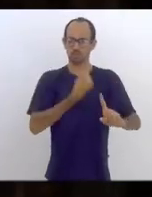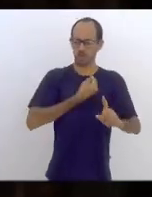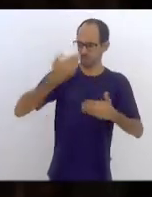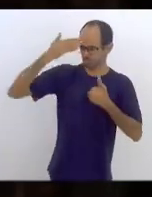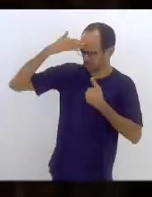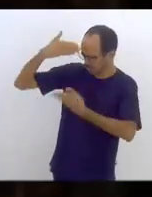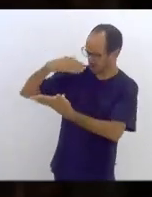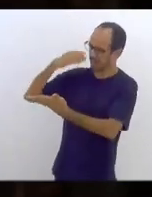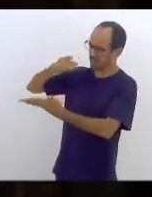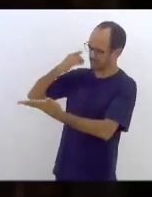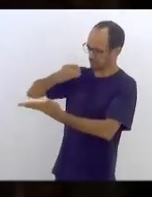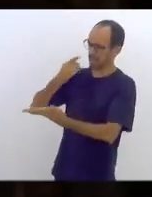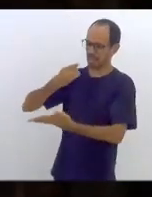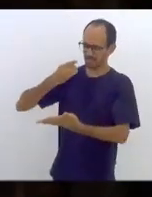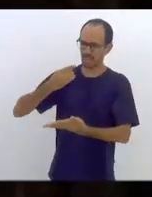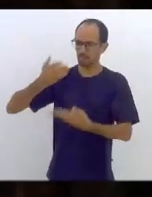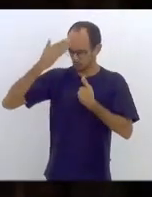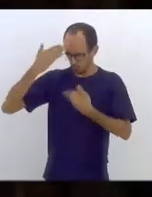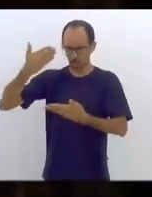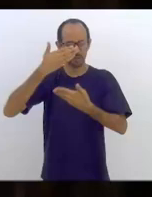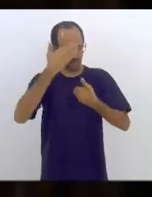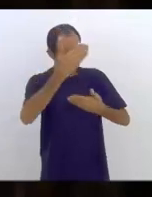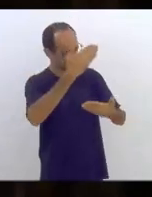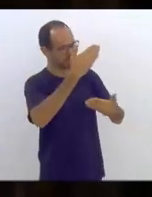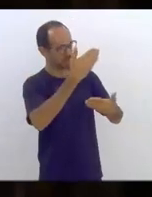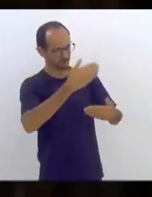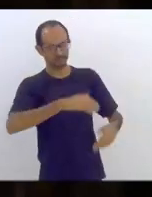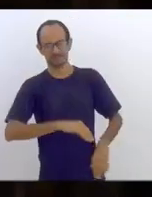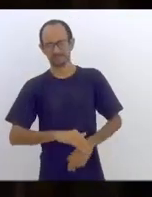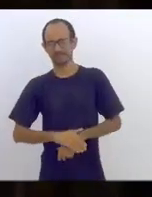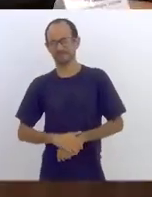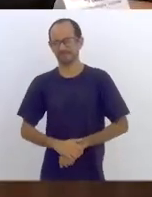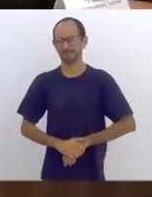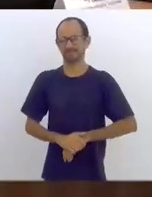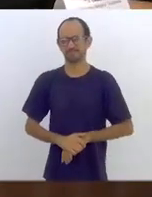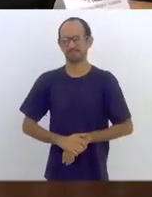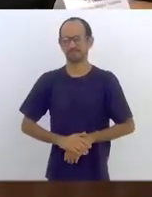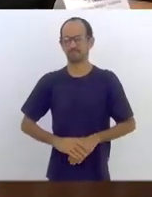obrigada, deputada. Muito obrigada a todos.